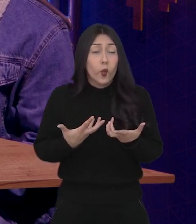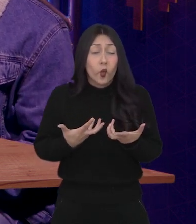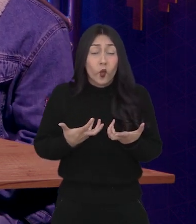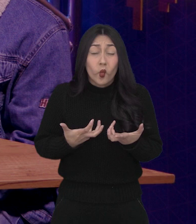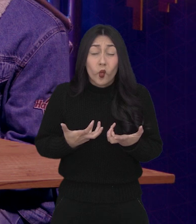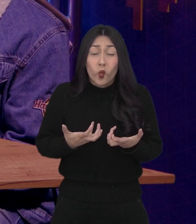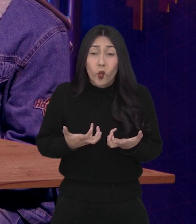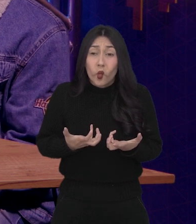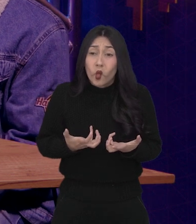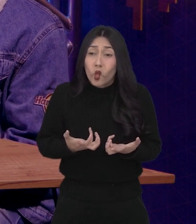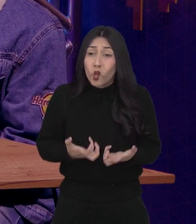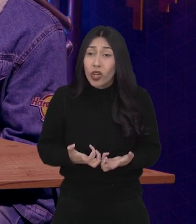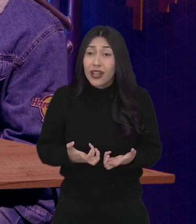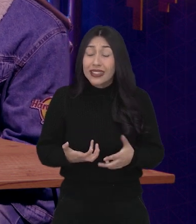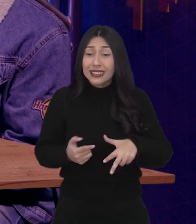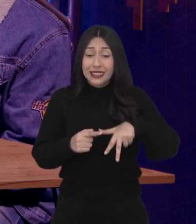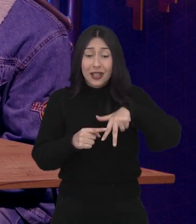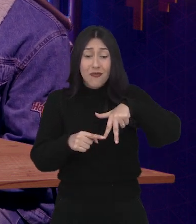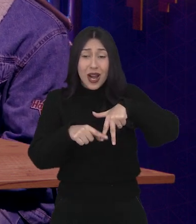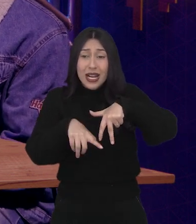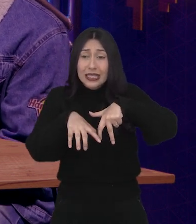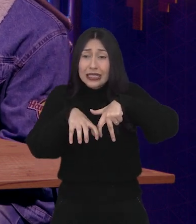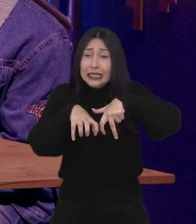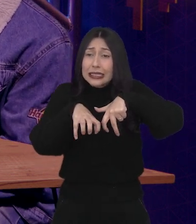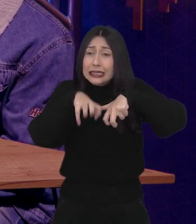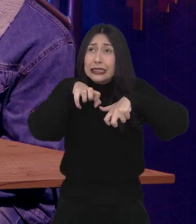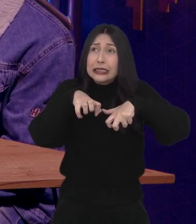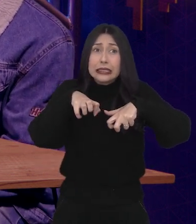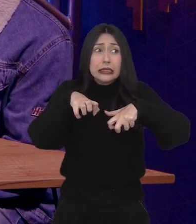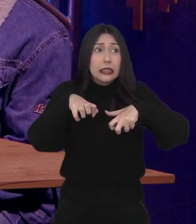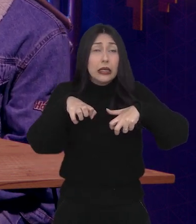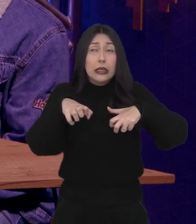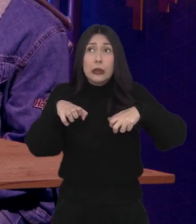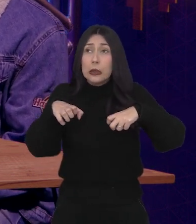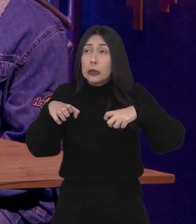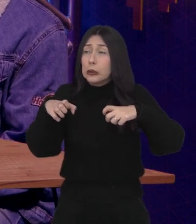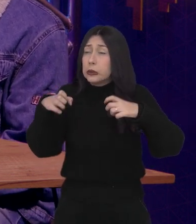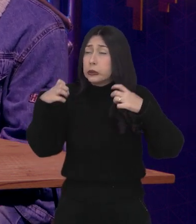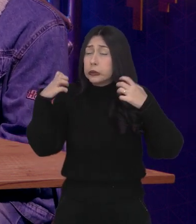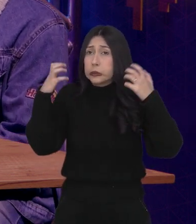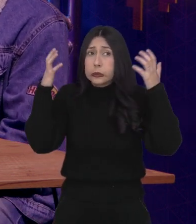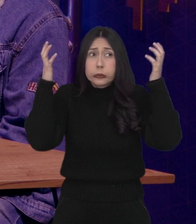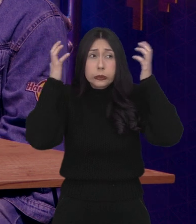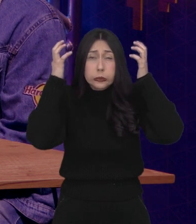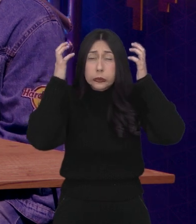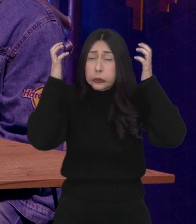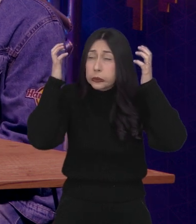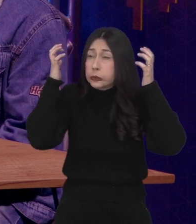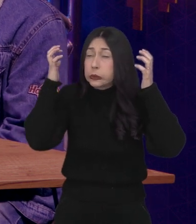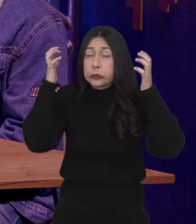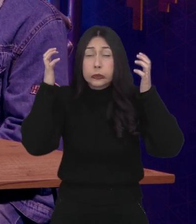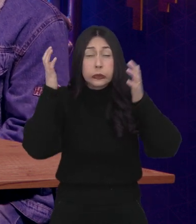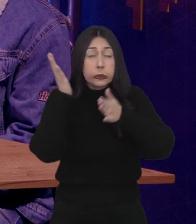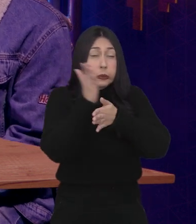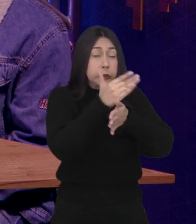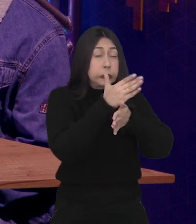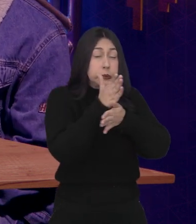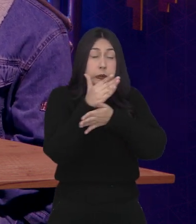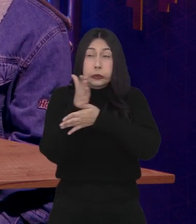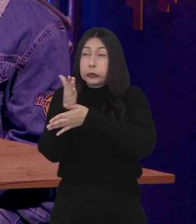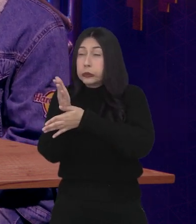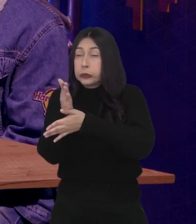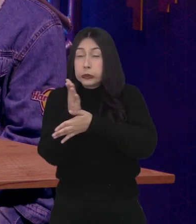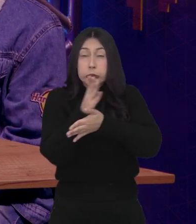desidratação começa a dar cãibra, confusão mental, né? E aí ela tava chegando, ela nem tava disputando